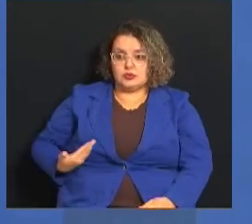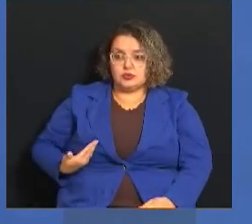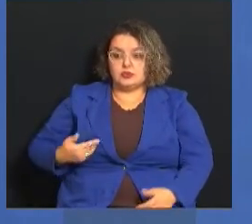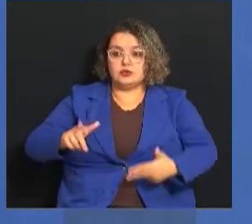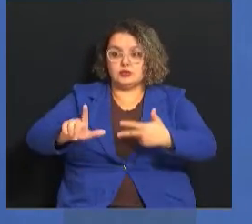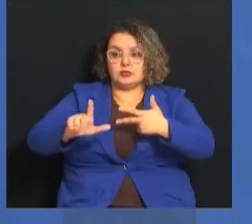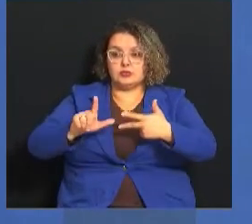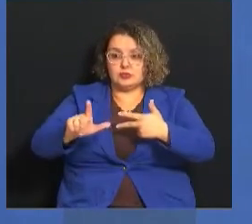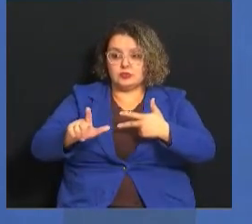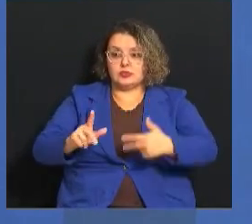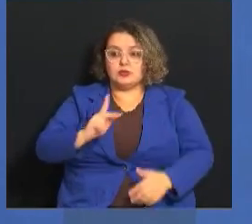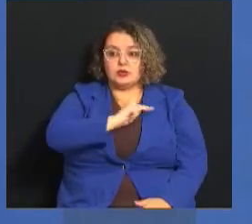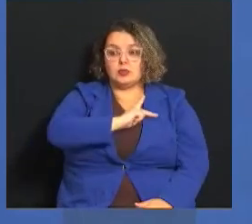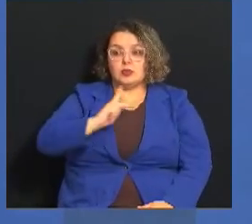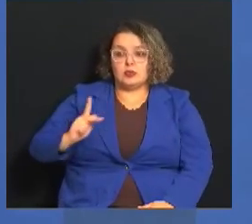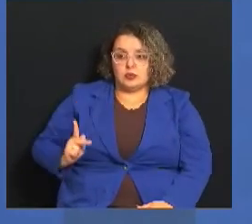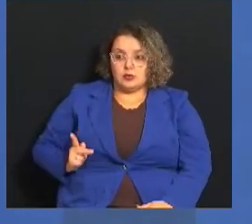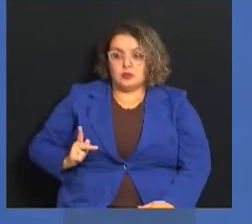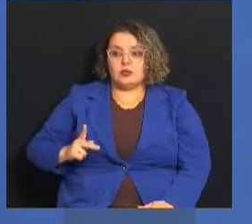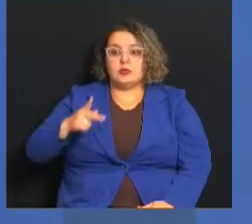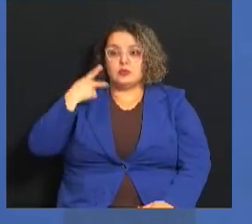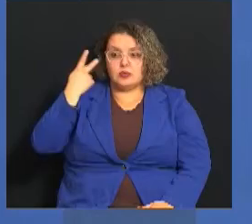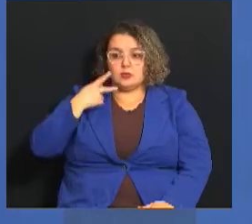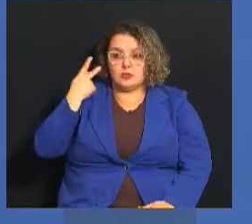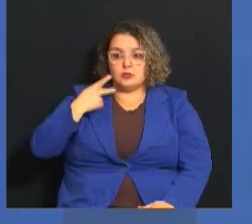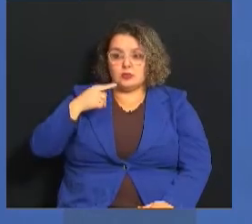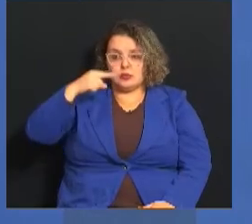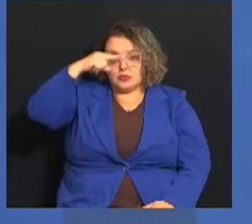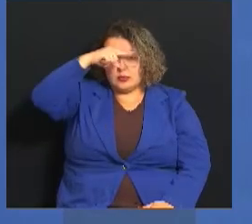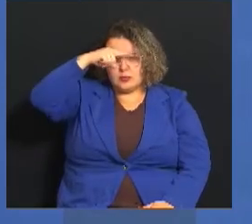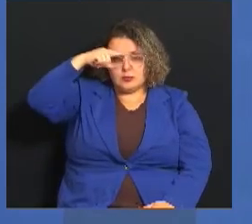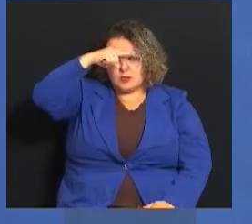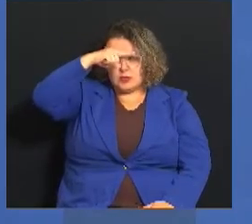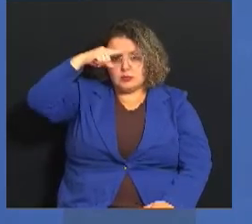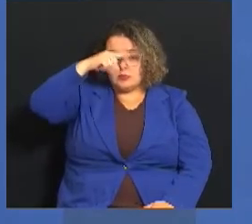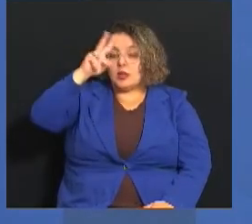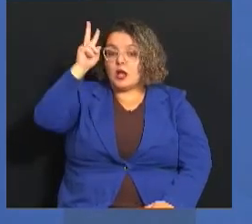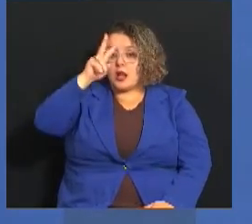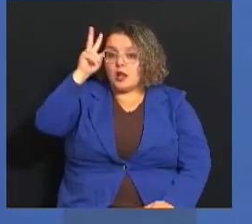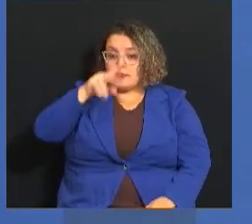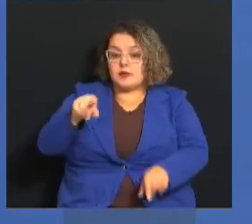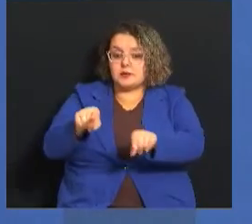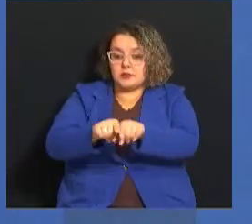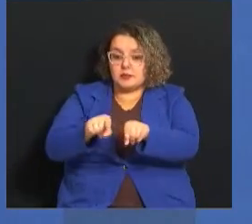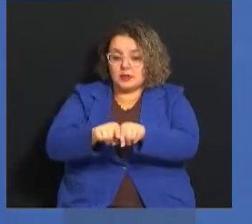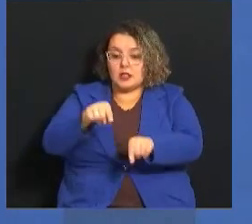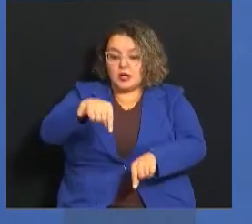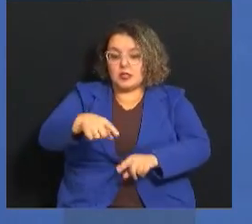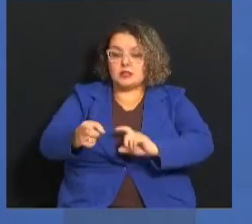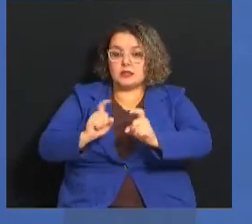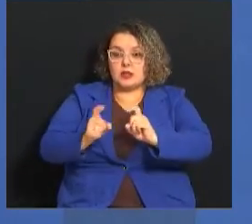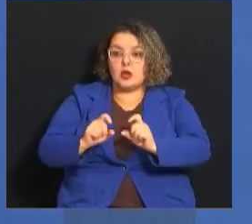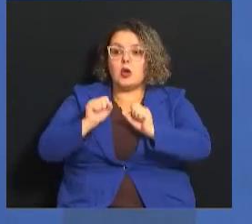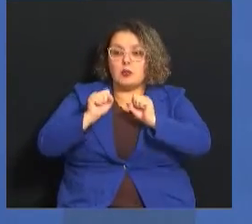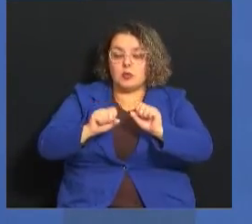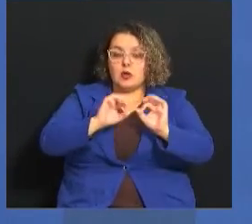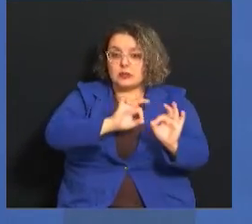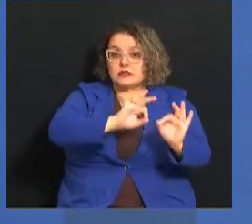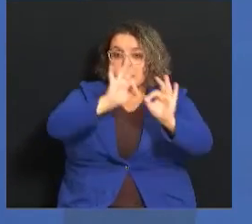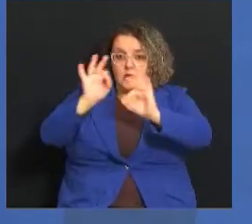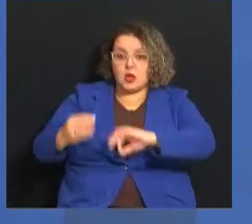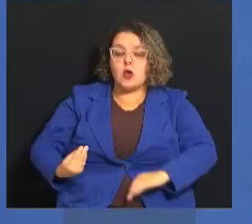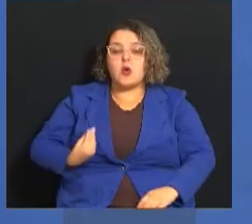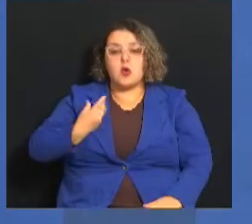Legislativo, que é presidida pelo vereador Felipe Marquesi. Lembrando que também essa reunião pode ser acompanhada